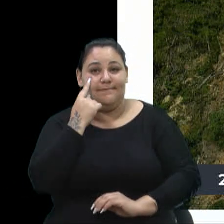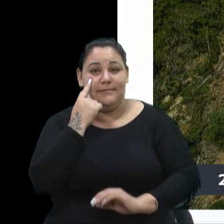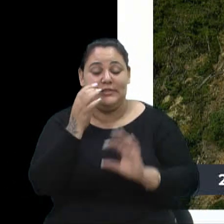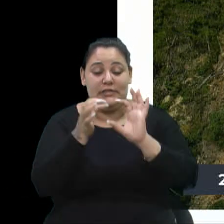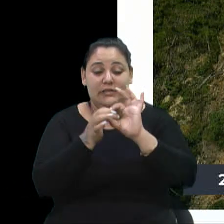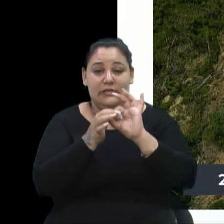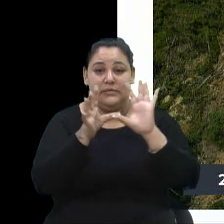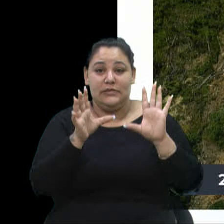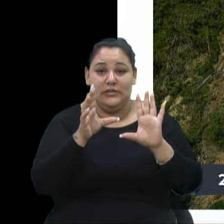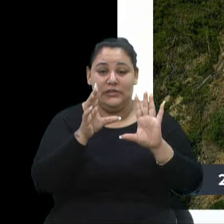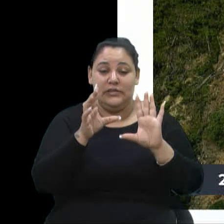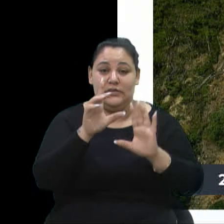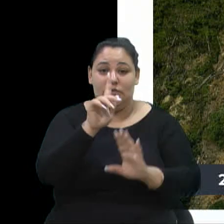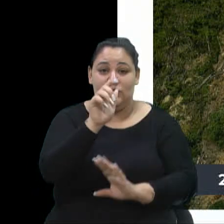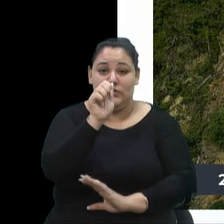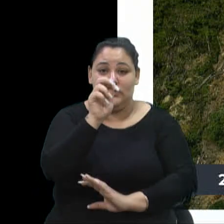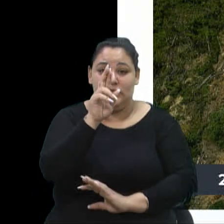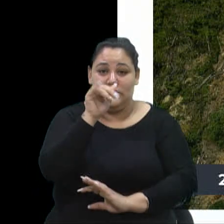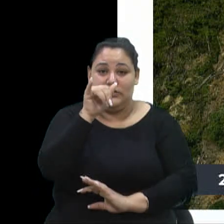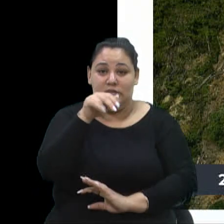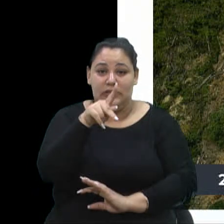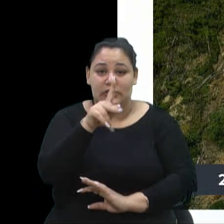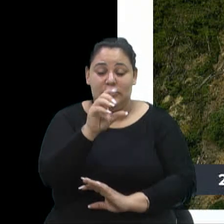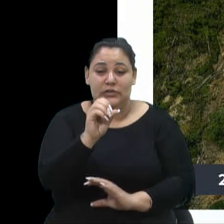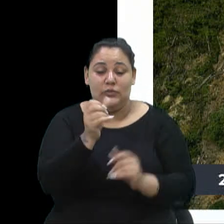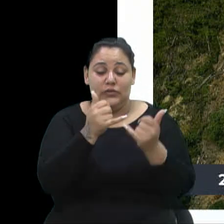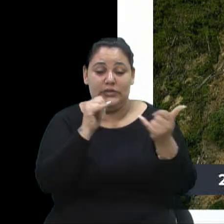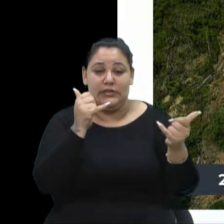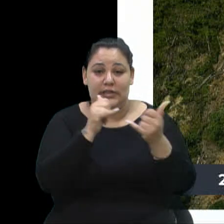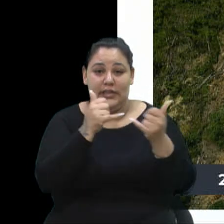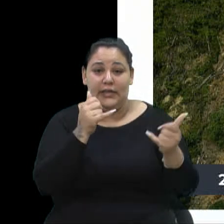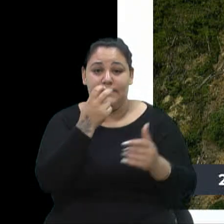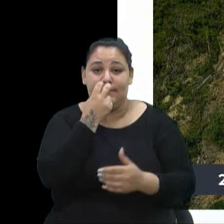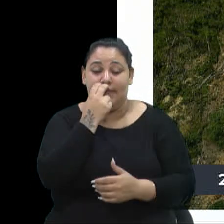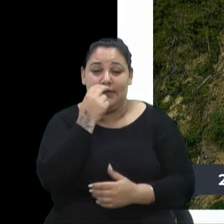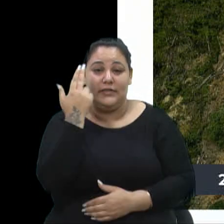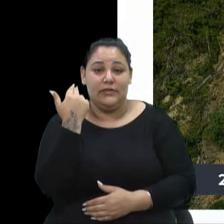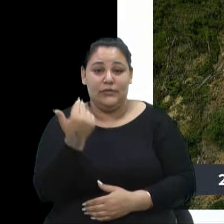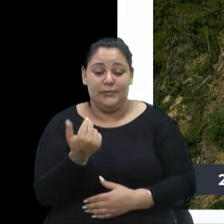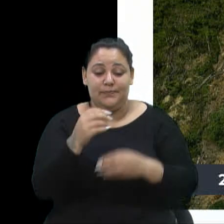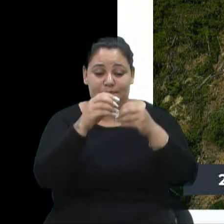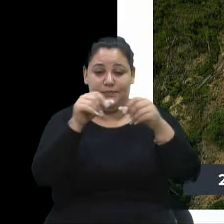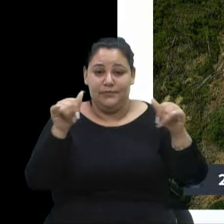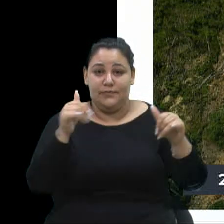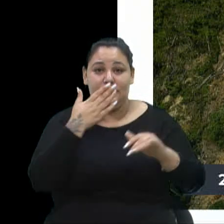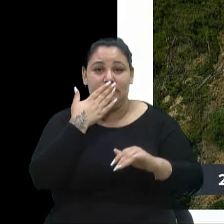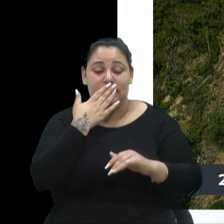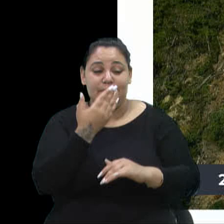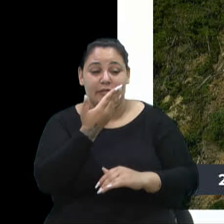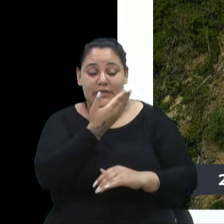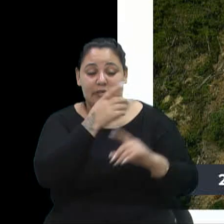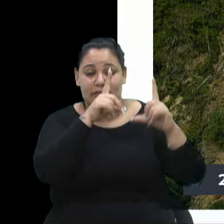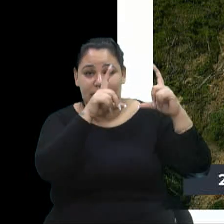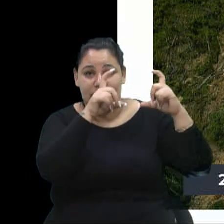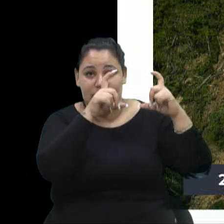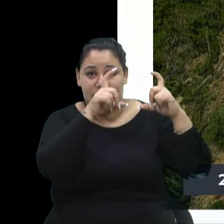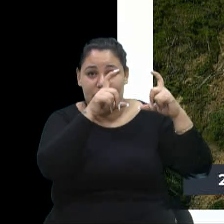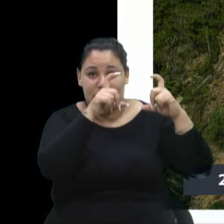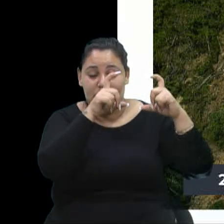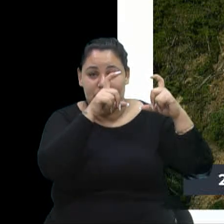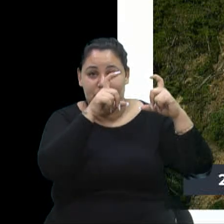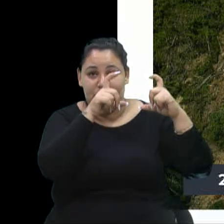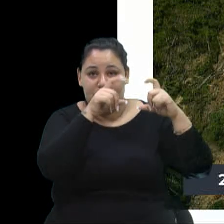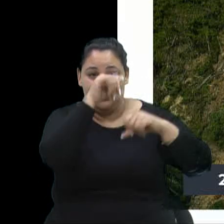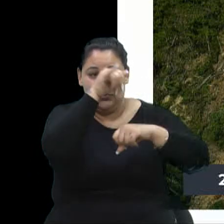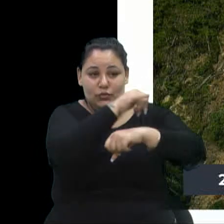mineração, garimpo, hidrelétrica, de exploração de petróleo e gás natural em terras indígenas. Essa imagem aérea dá para se ter uma